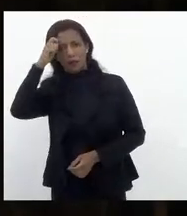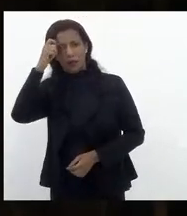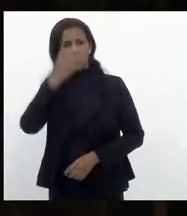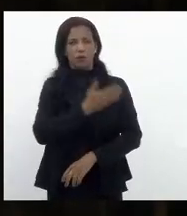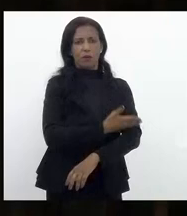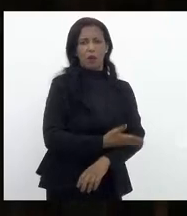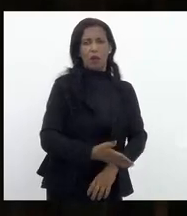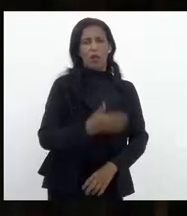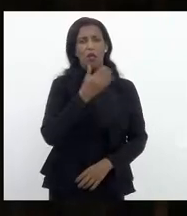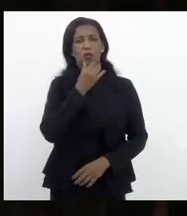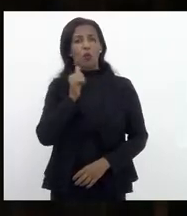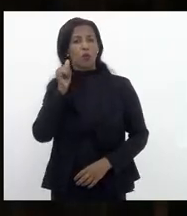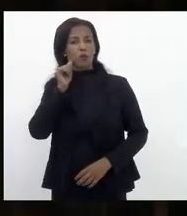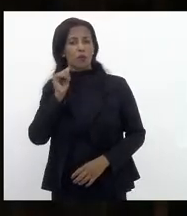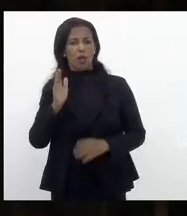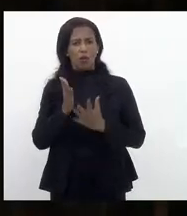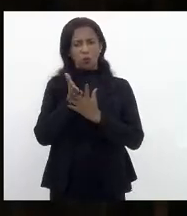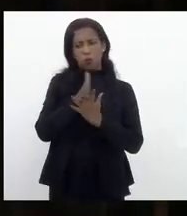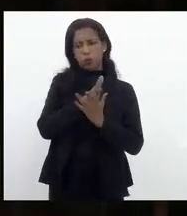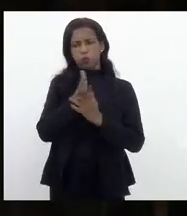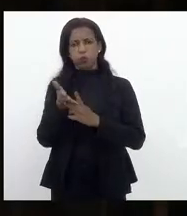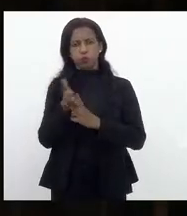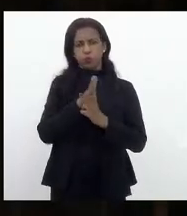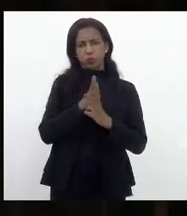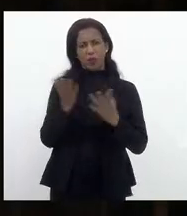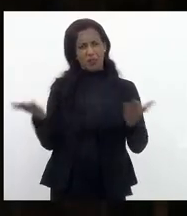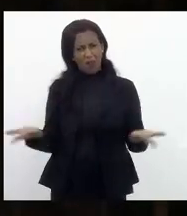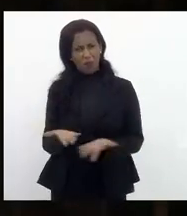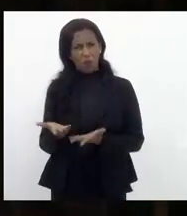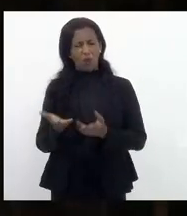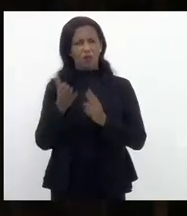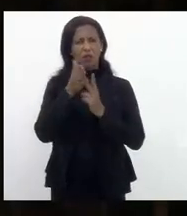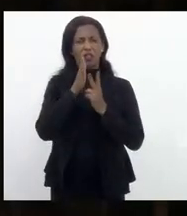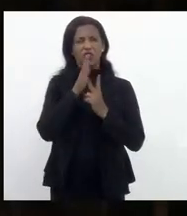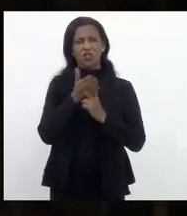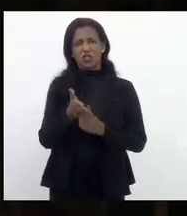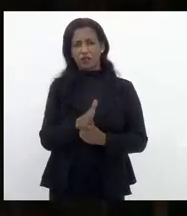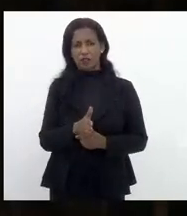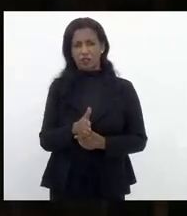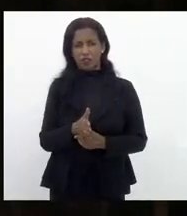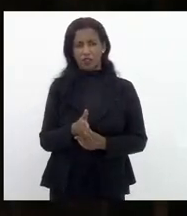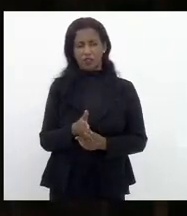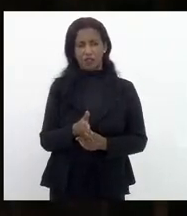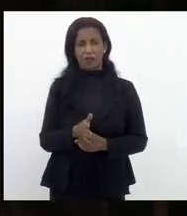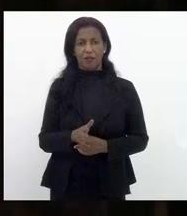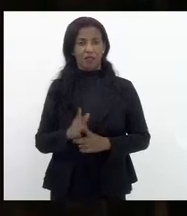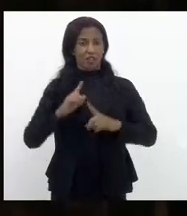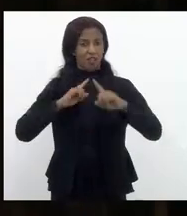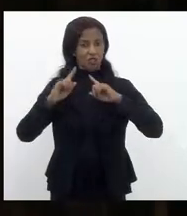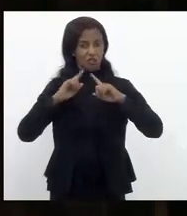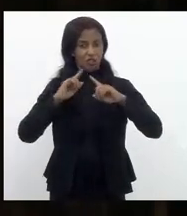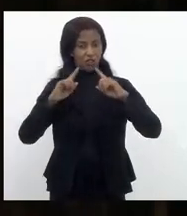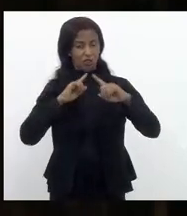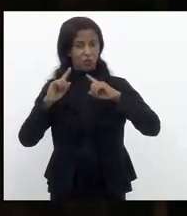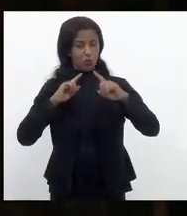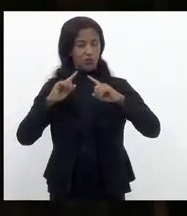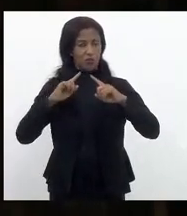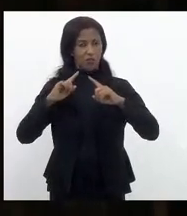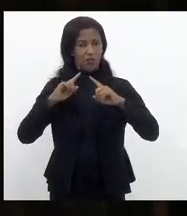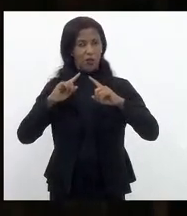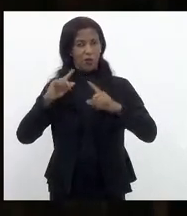entre homens e mulheres e agora querem dividir naquela velha máxima da discussão no proletariado